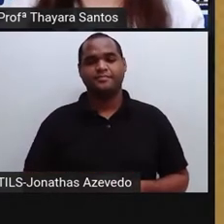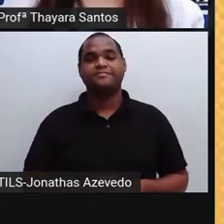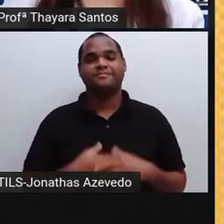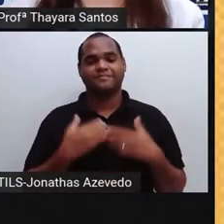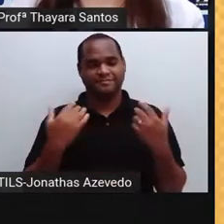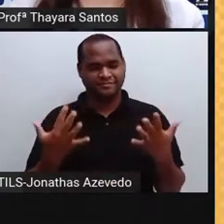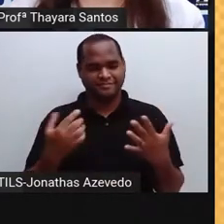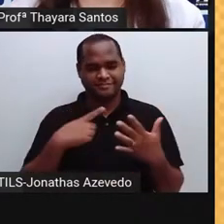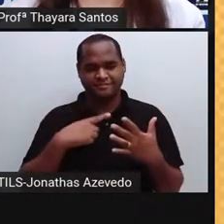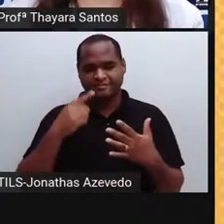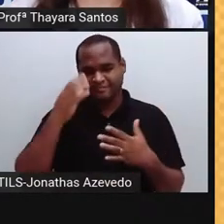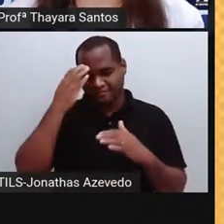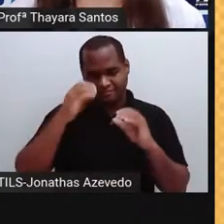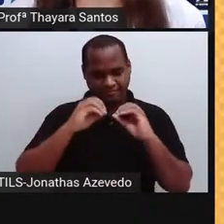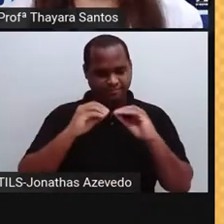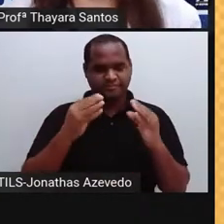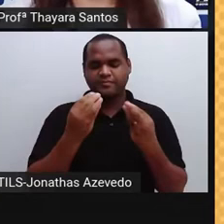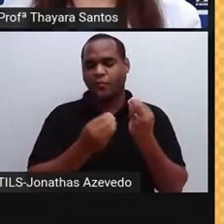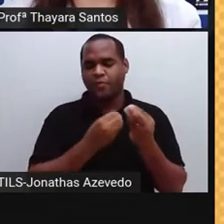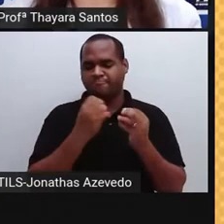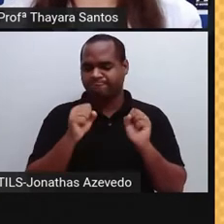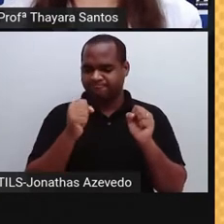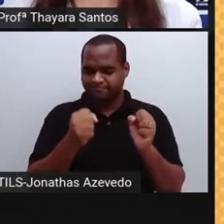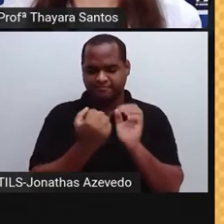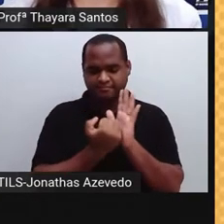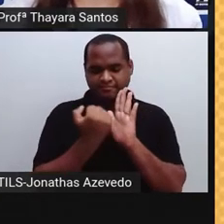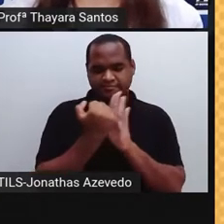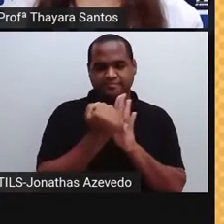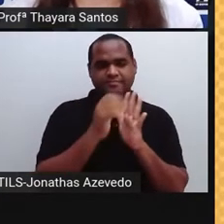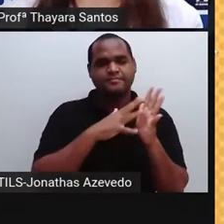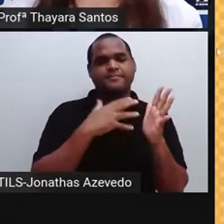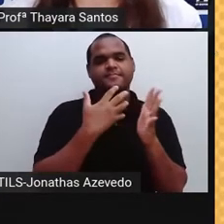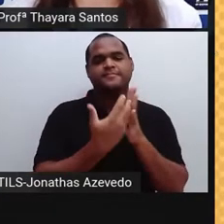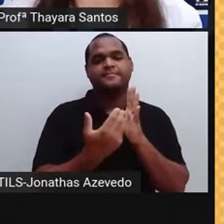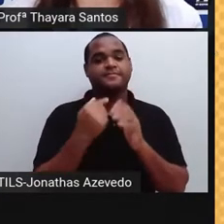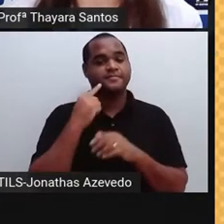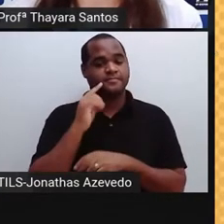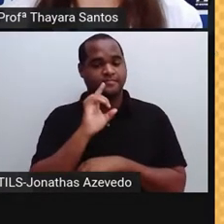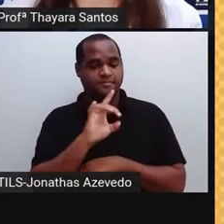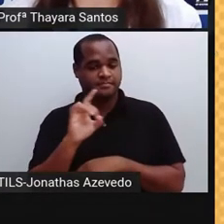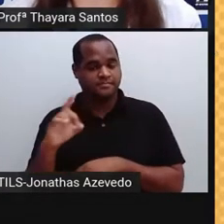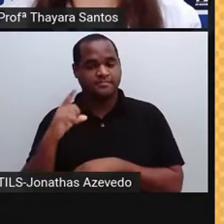Então, para a gente entender mais ainda dessa tabela,